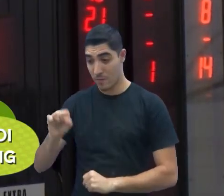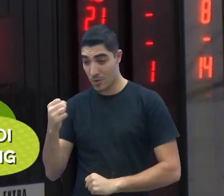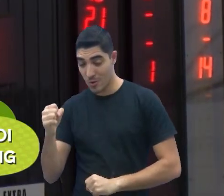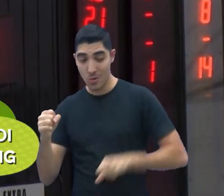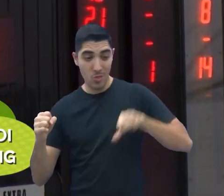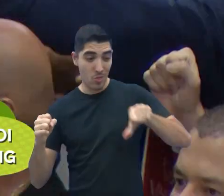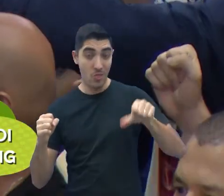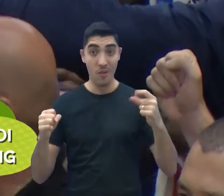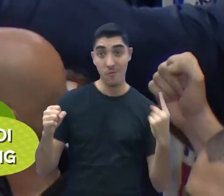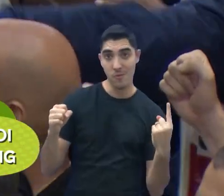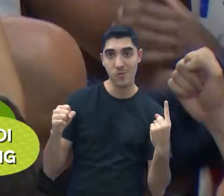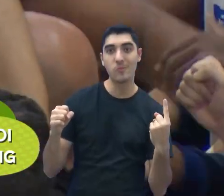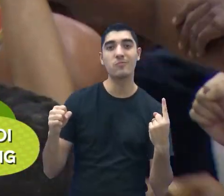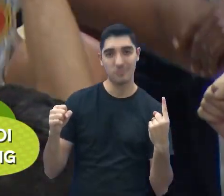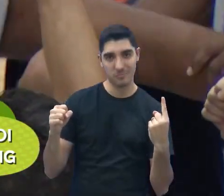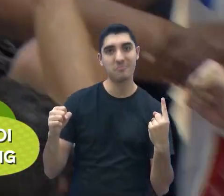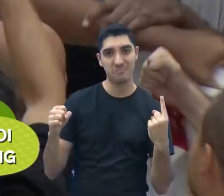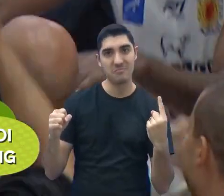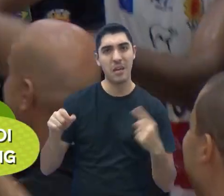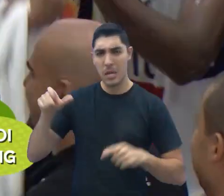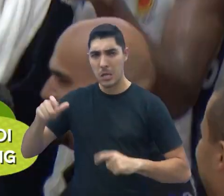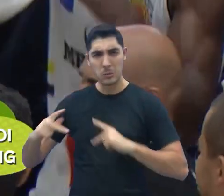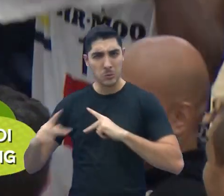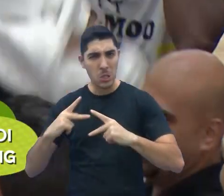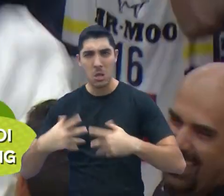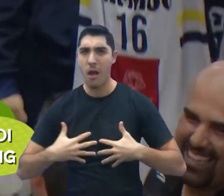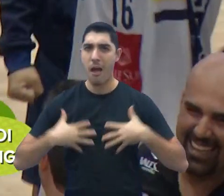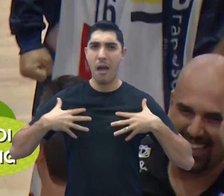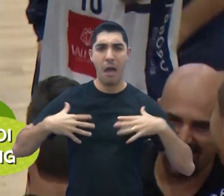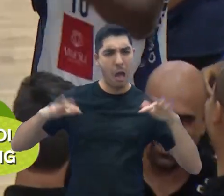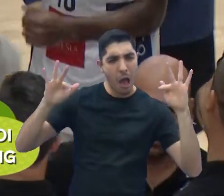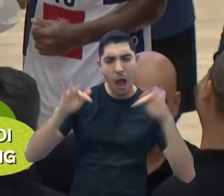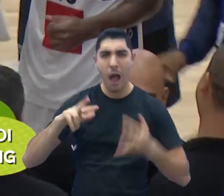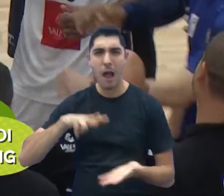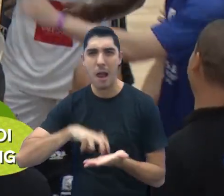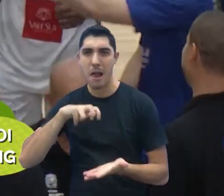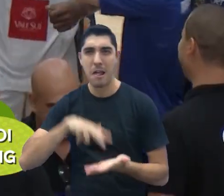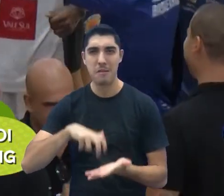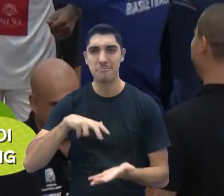98-91 no placar e muita festa no Lineu de Moura.